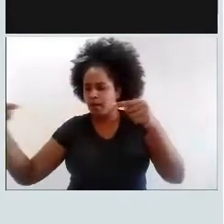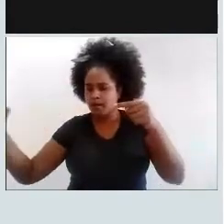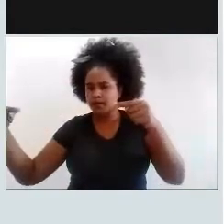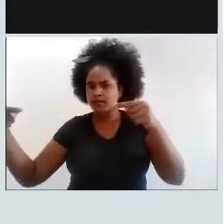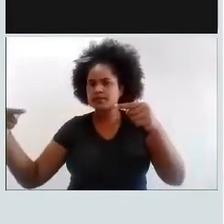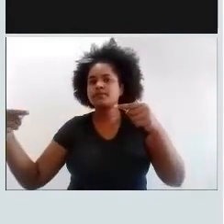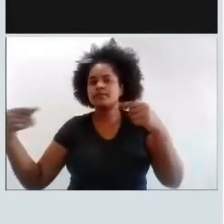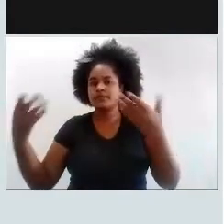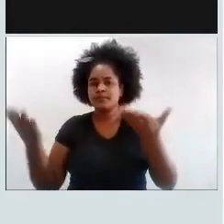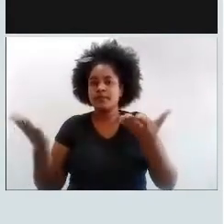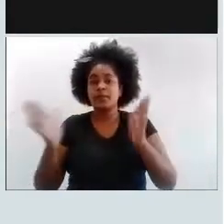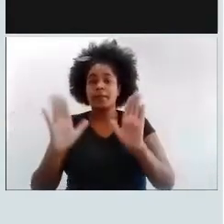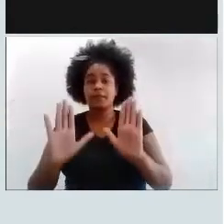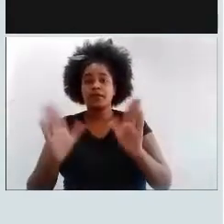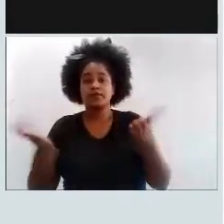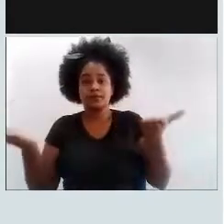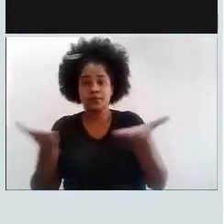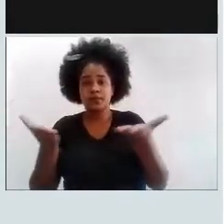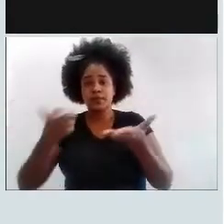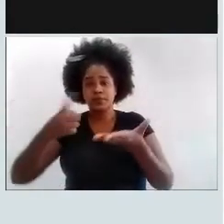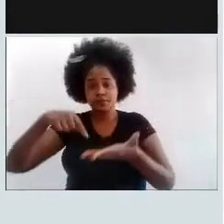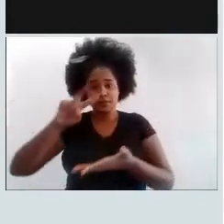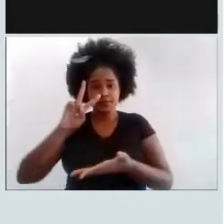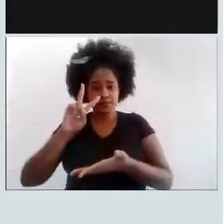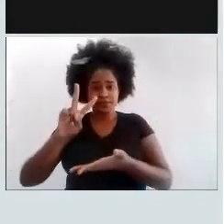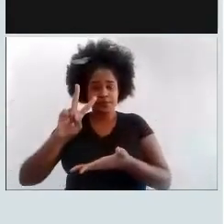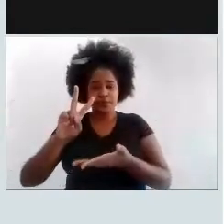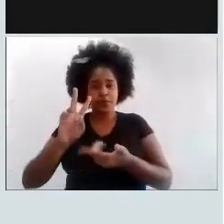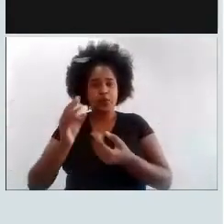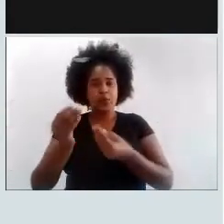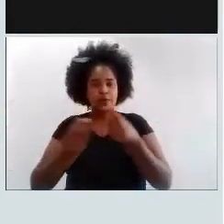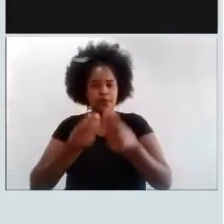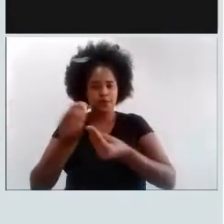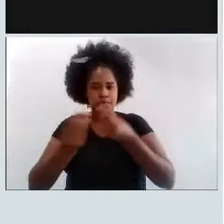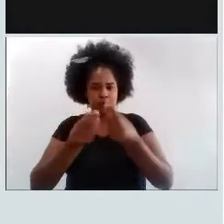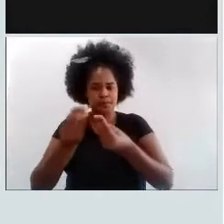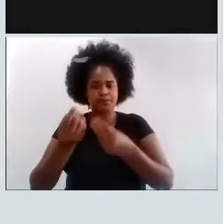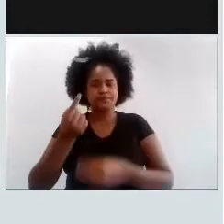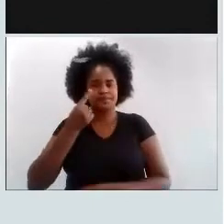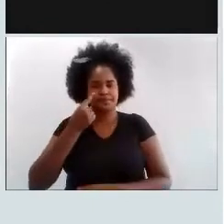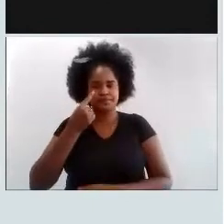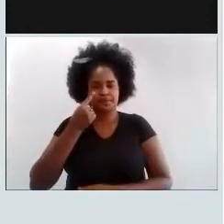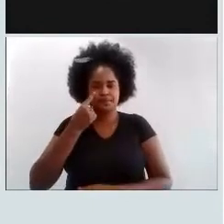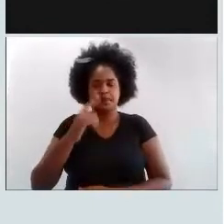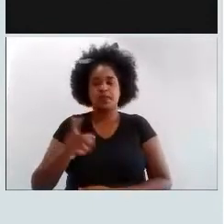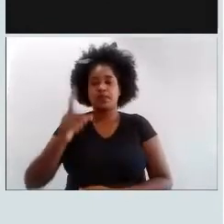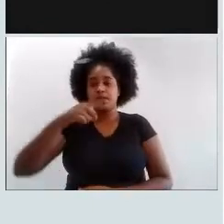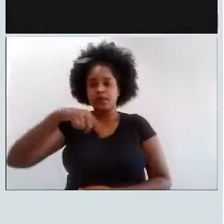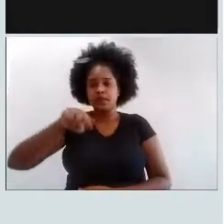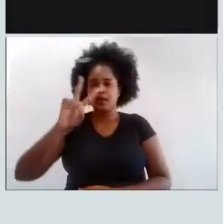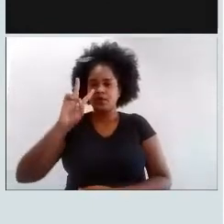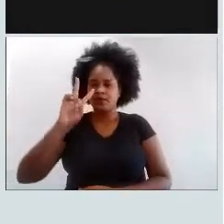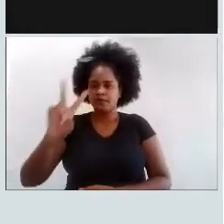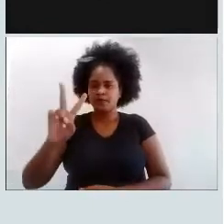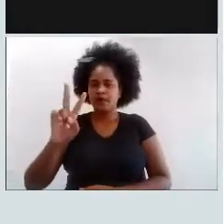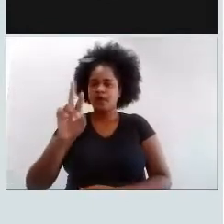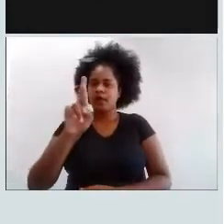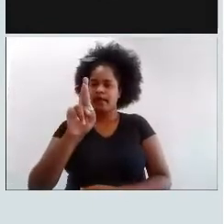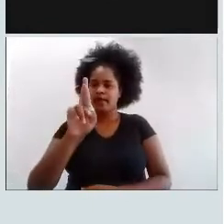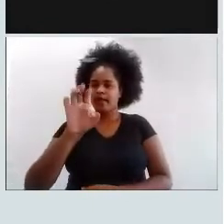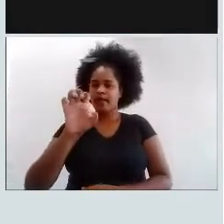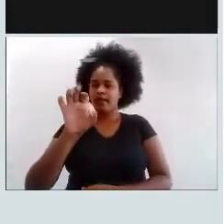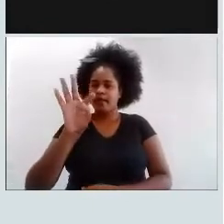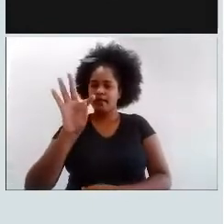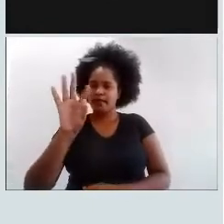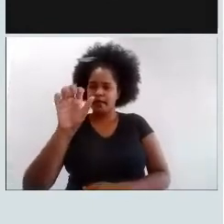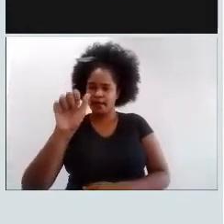mais verídica. Então, quando vocês pensarem em reta, pensem sempre